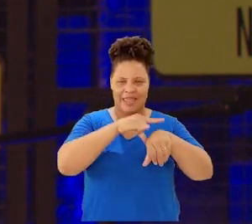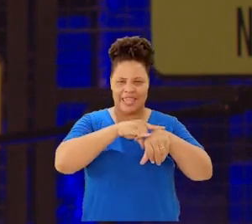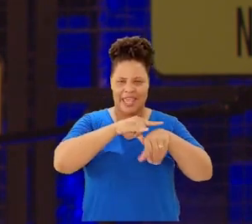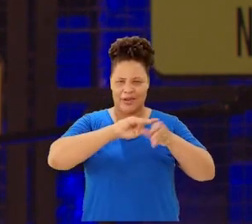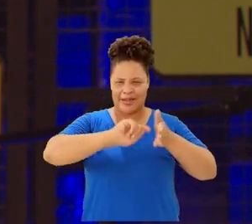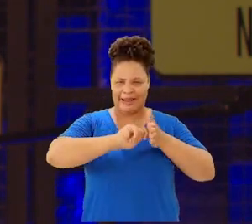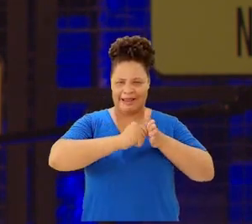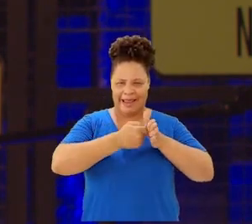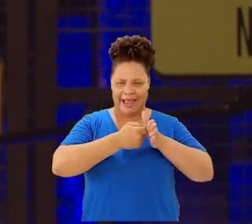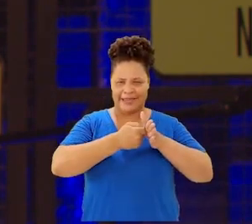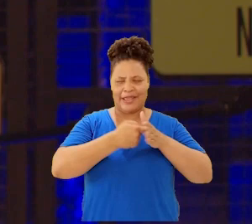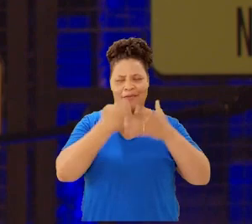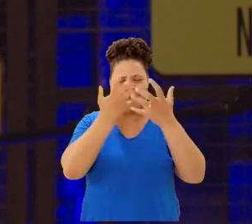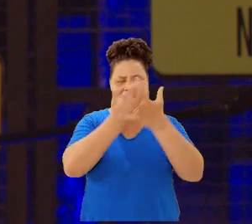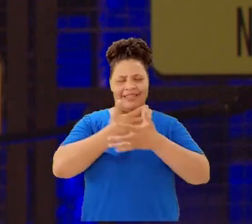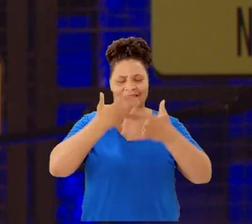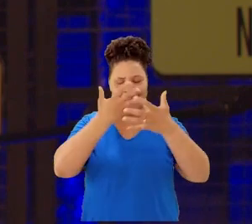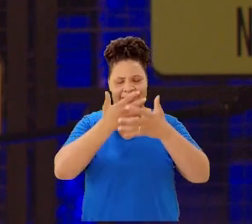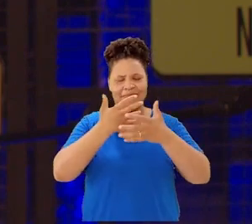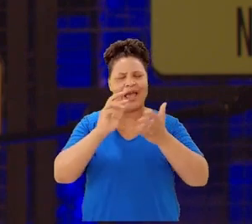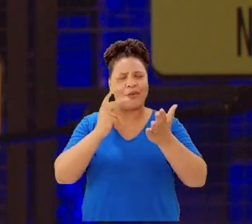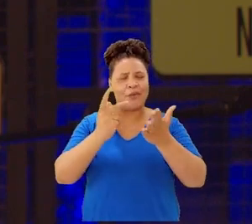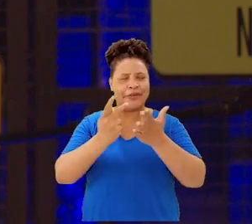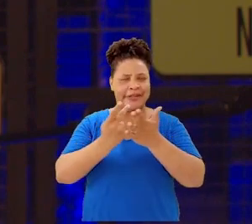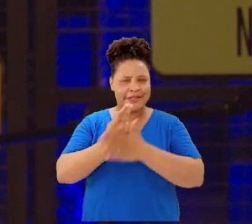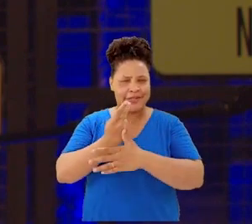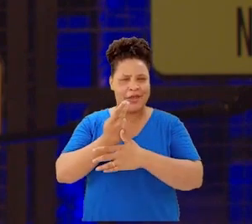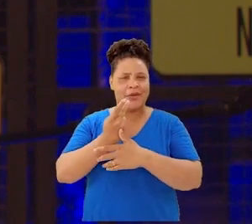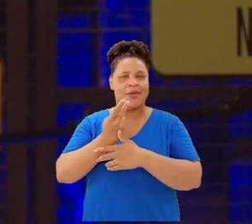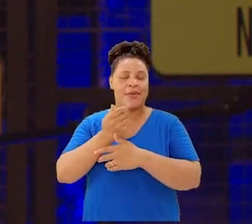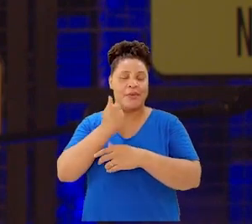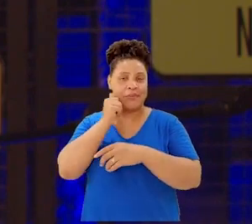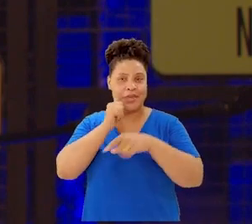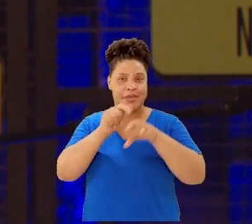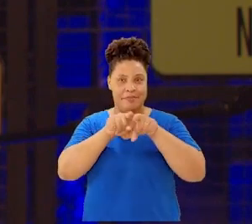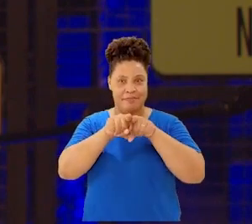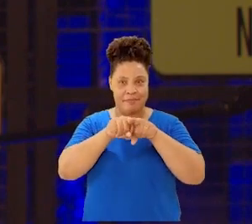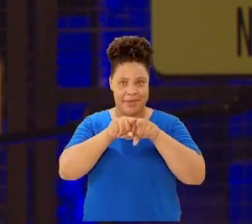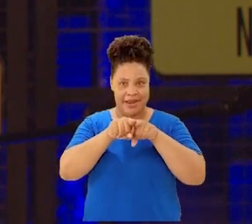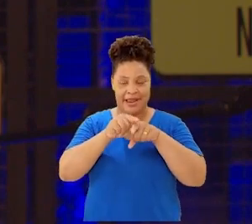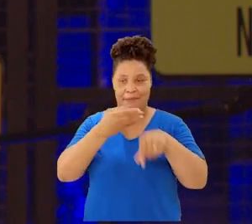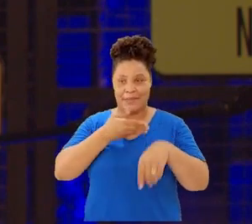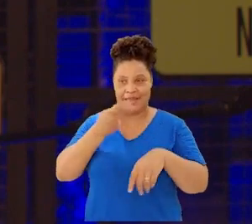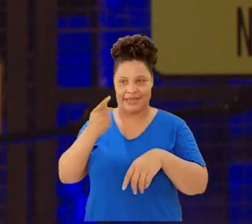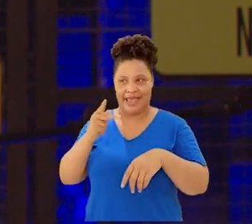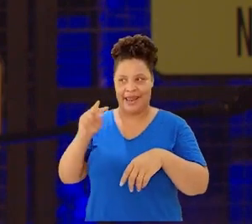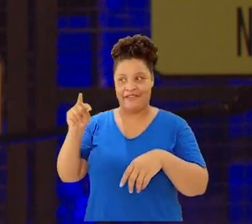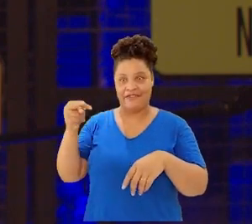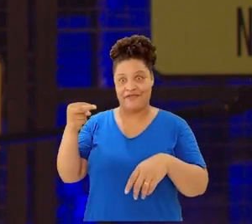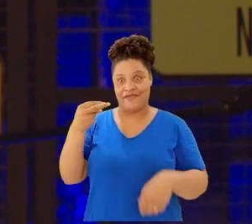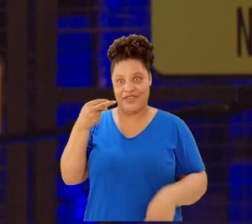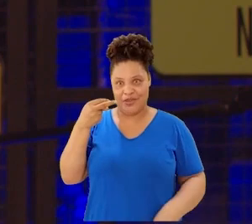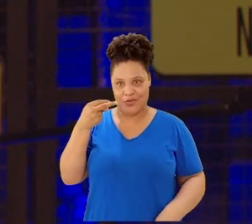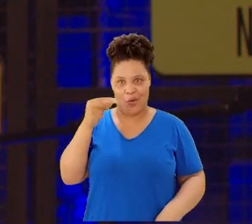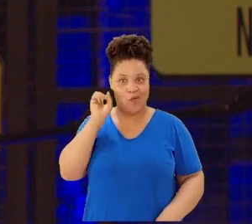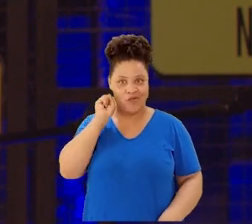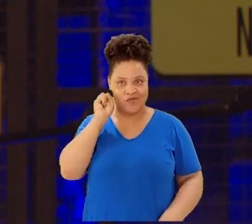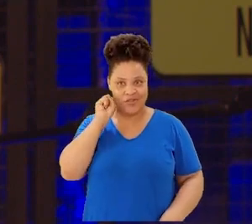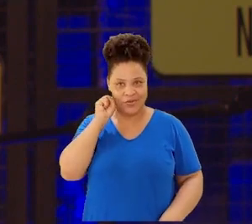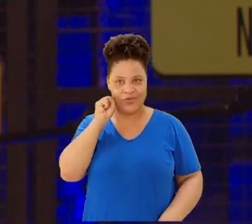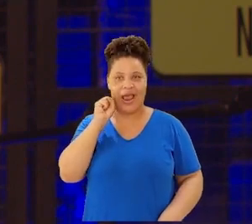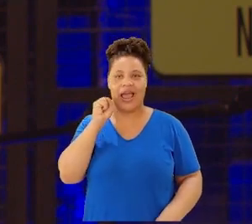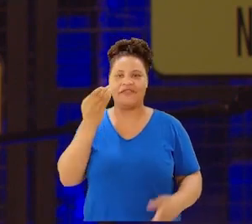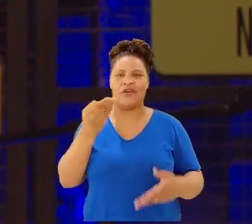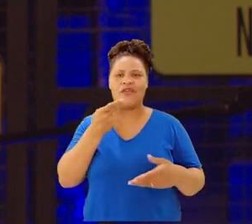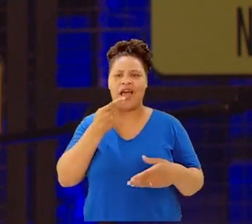minha irmã e a amiga dela escutaram eu cantando e elas falaram, vai, vamos gravar vídeos e postar no Facebook. Gravamos vídeos e postamos no